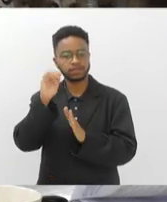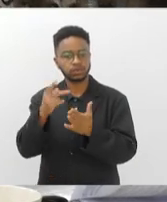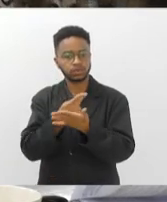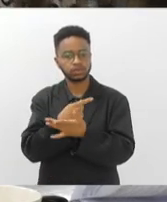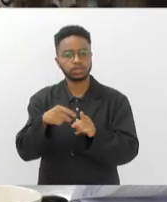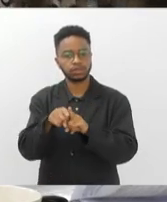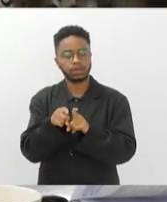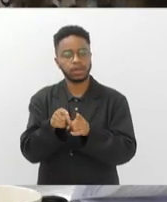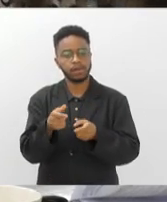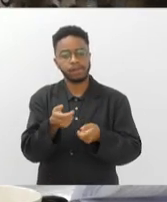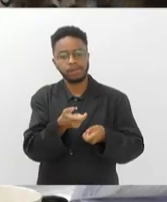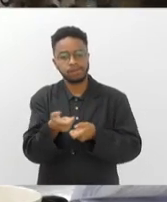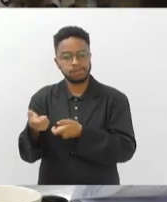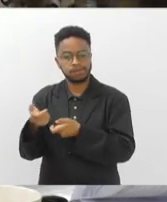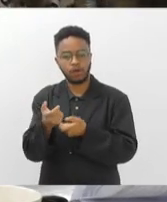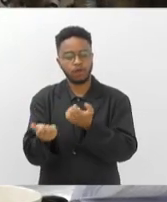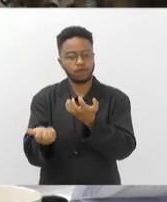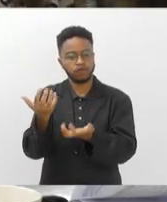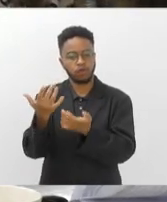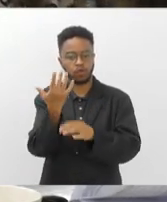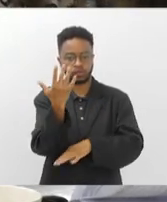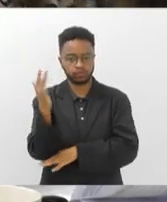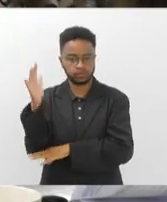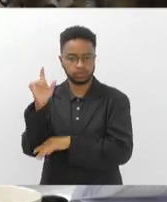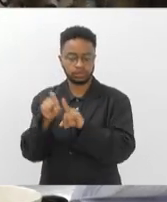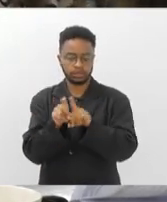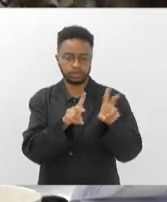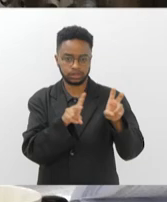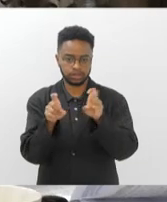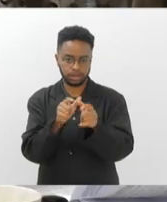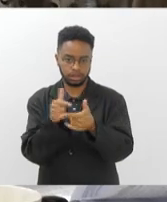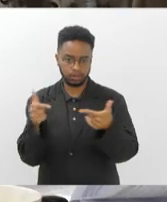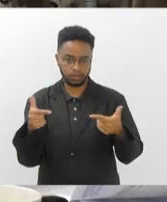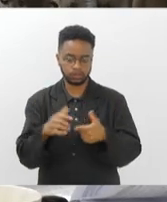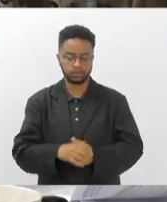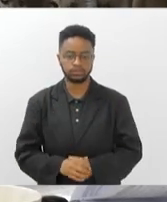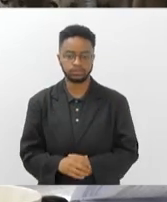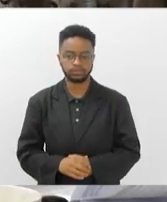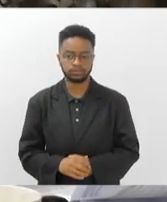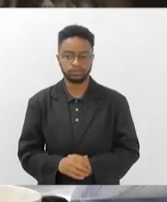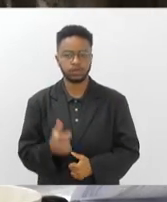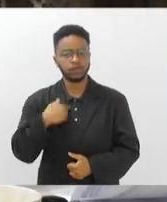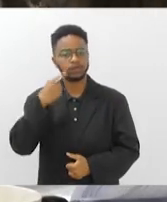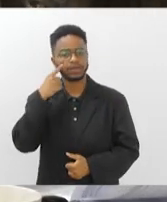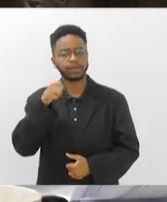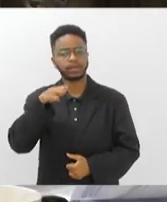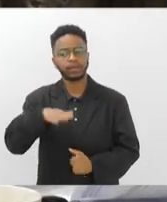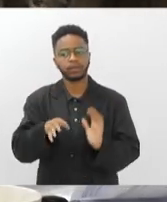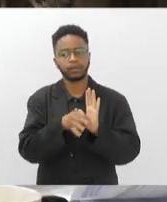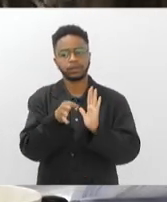ao incêndio florestal e da outras providências. Deixa eu só ver quem é o parecerista aqui.